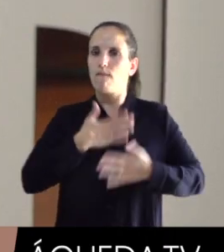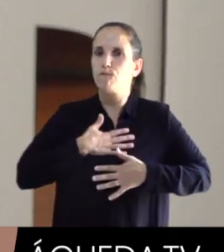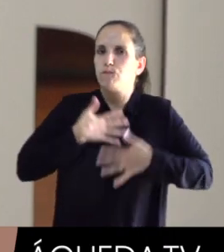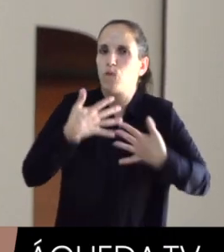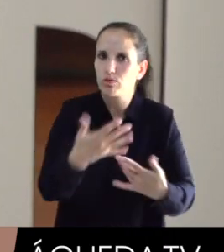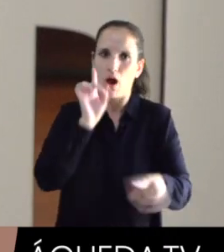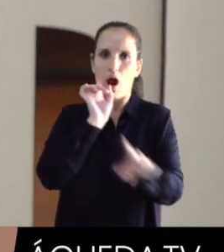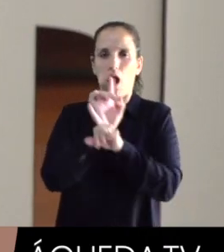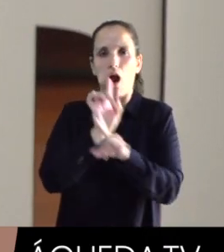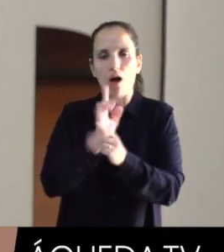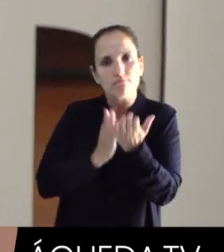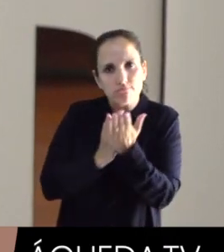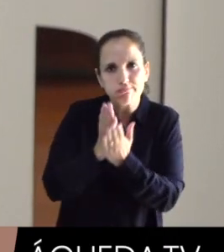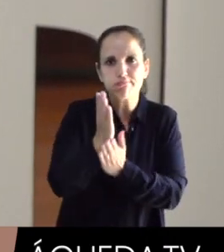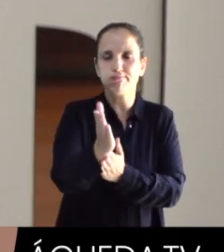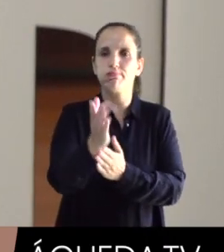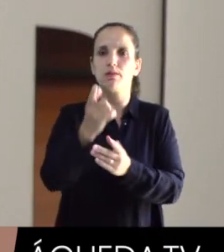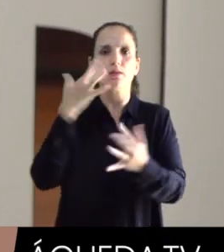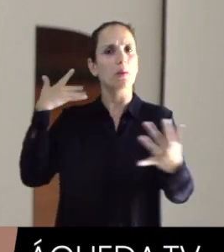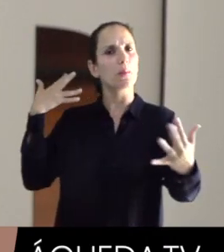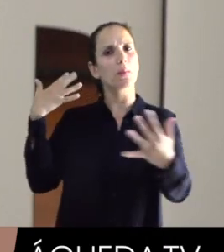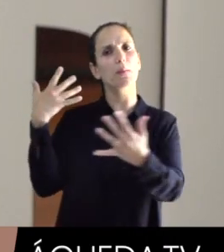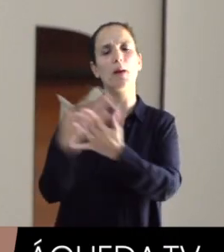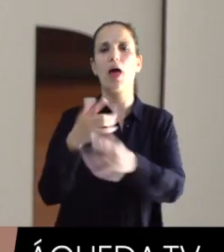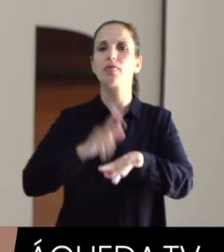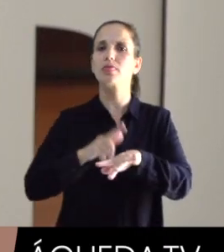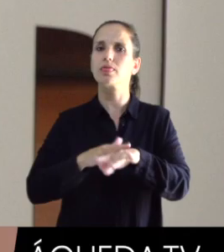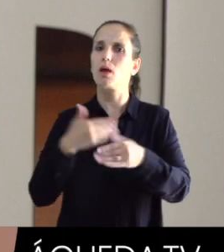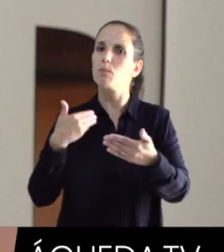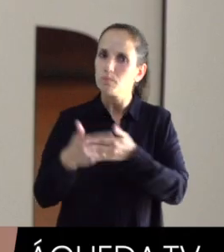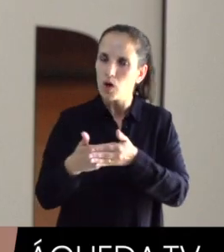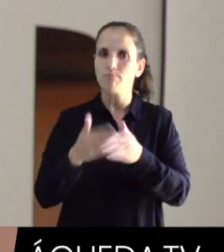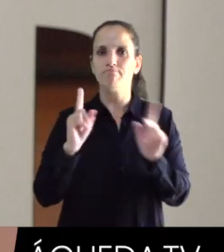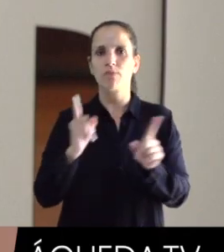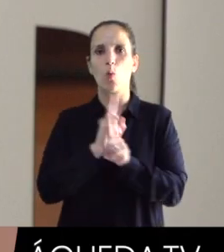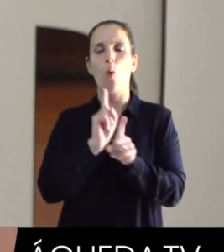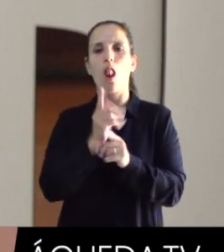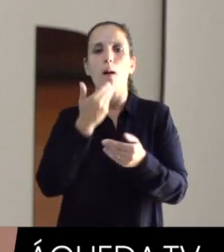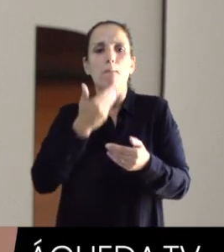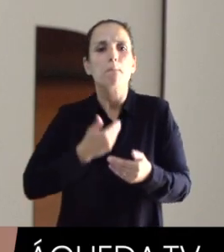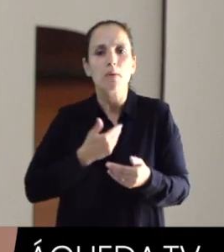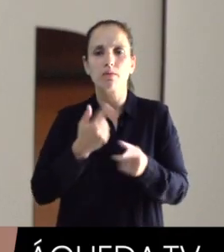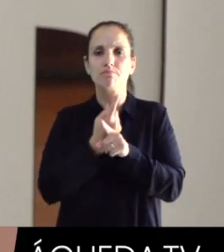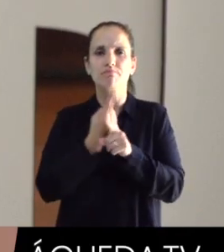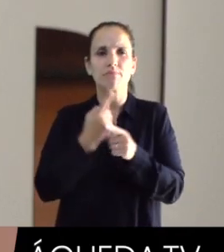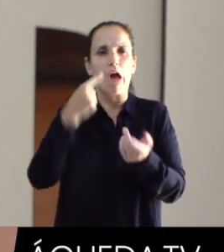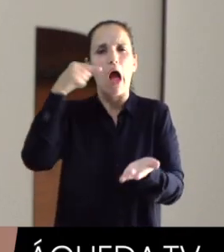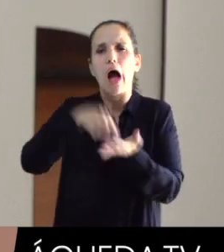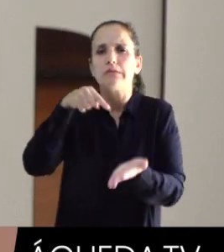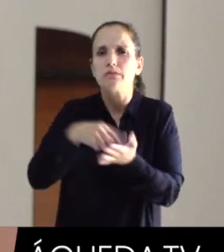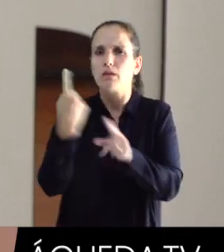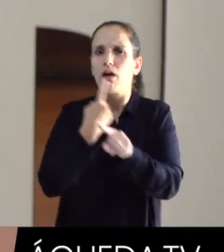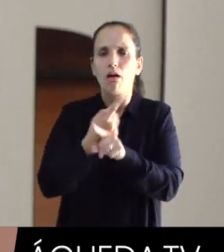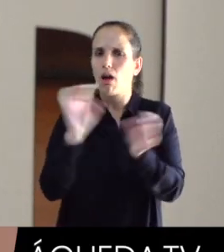a vontade de manifestação ou de manifestada durante todo este tempo e sem medir as implicações